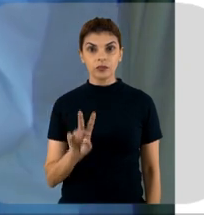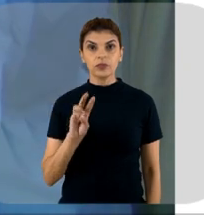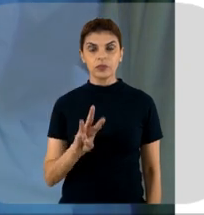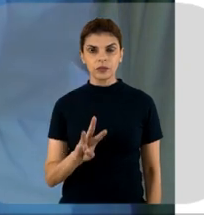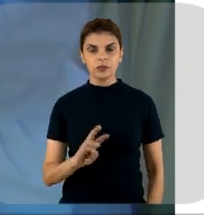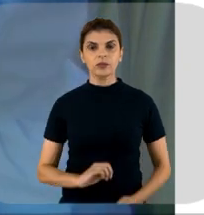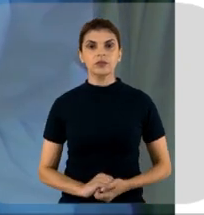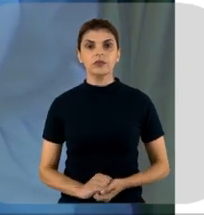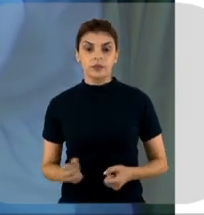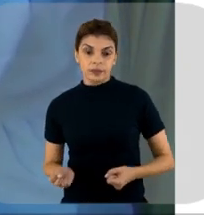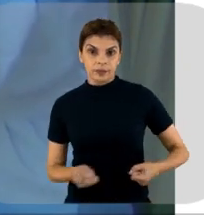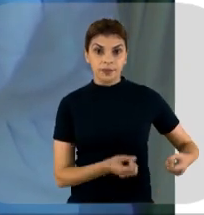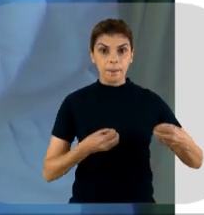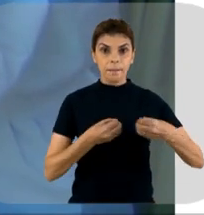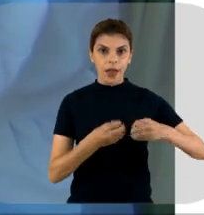1, 2, 3.